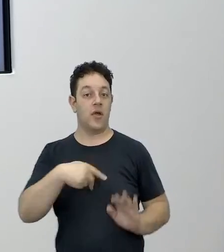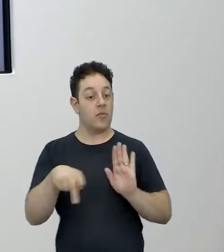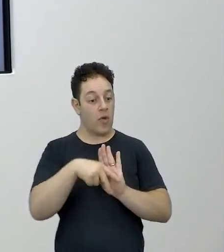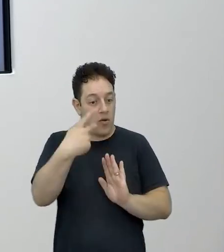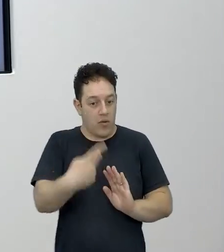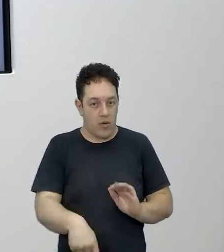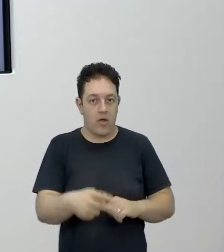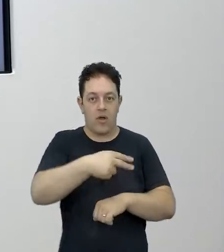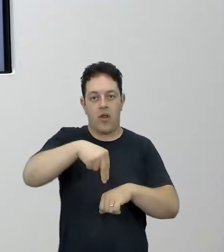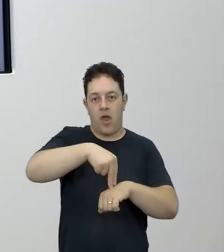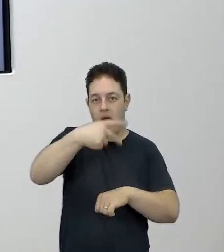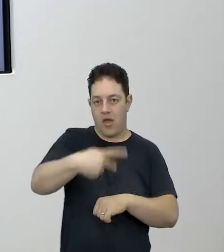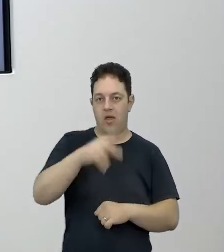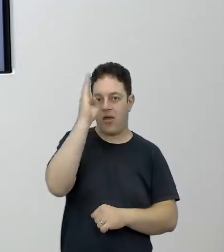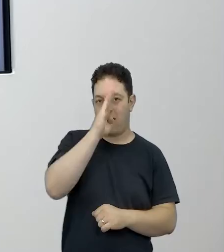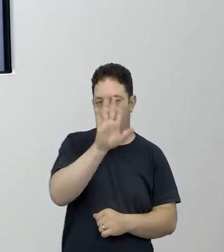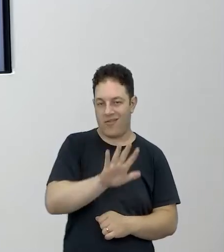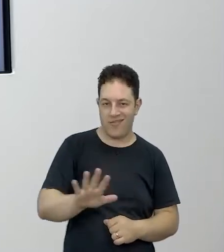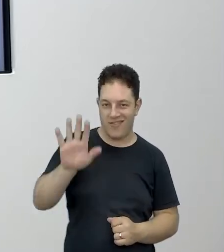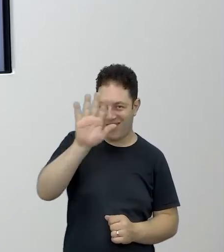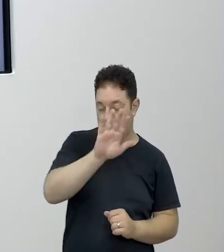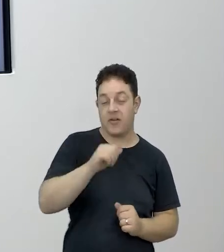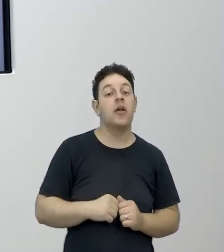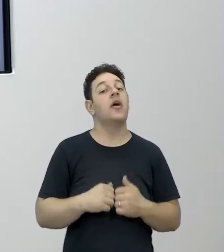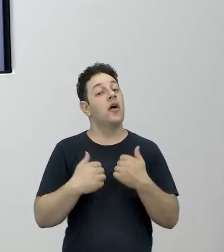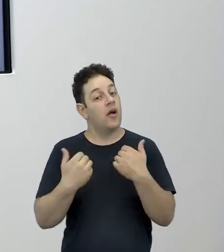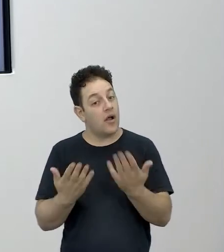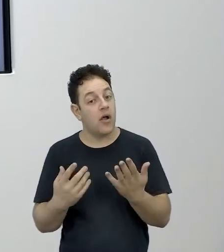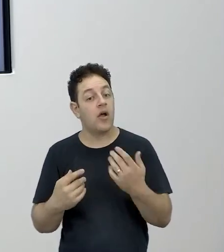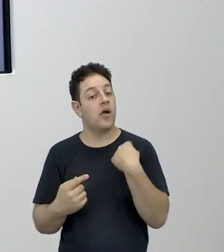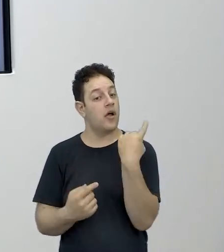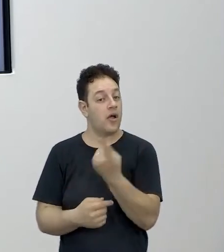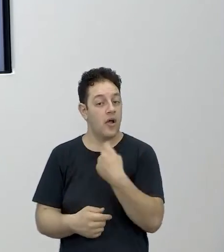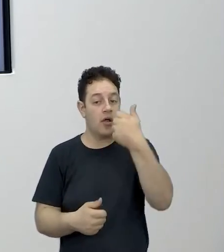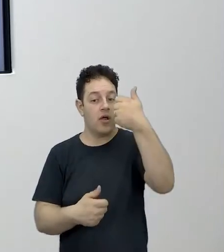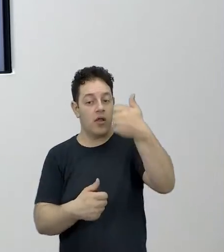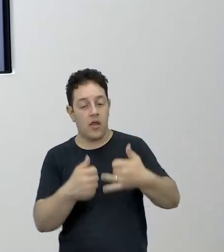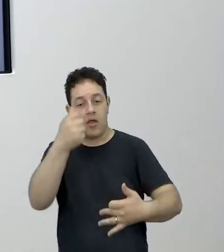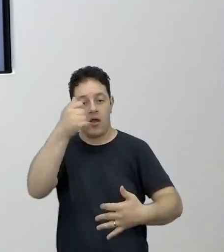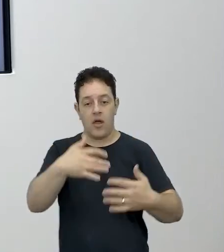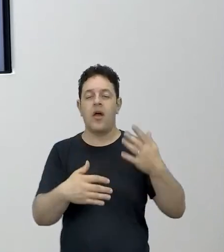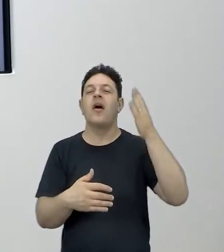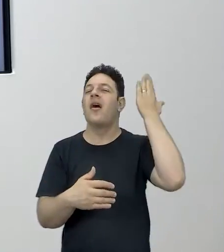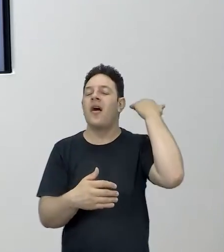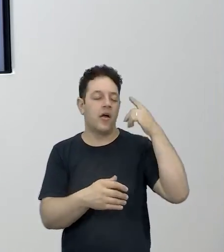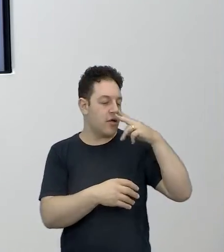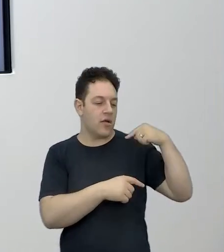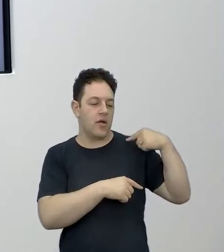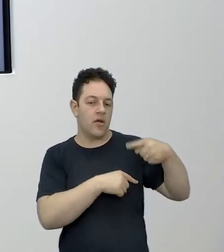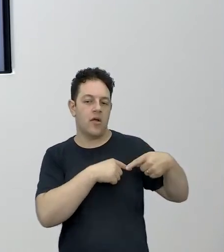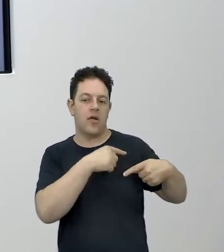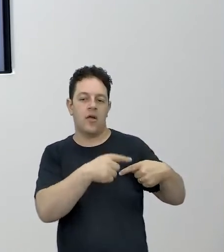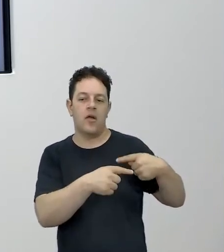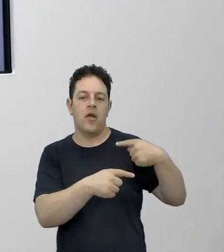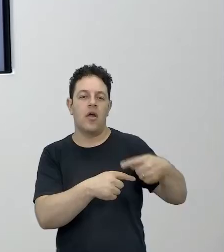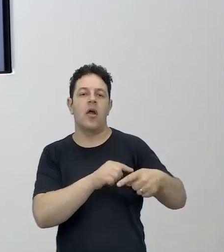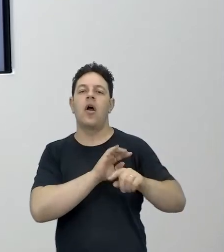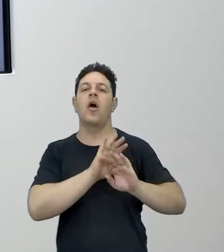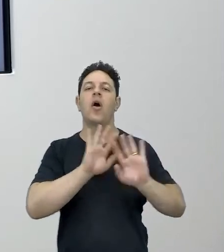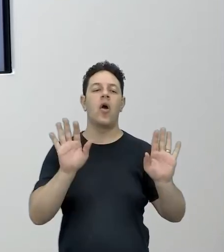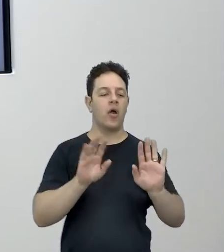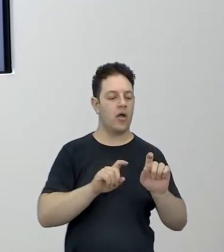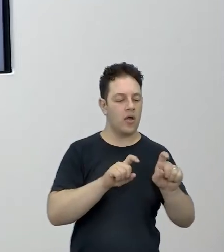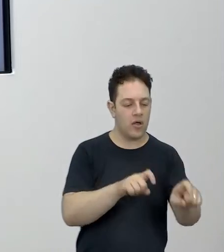que, como você sabe, a gente está frisando aqui, rompe aquela tradição de um país apenas